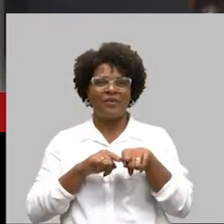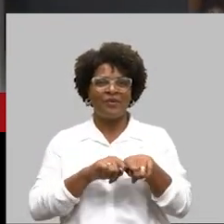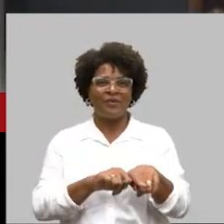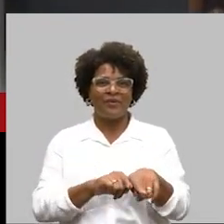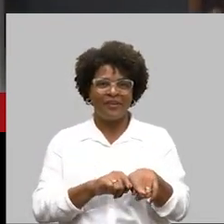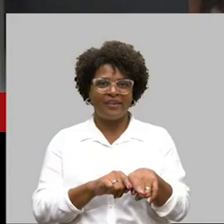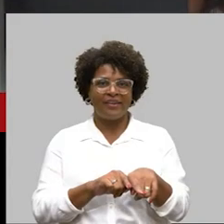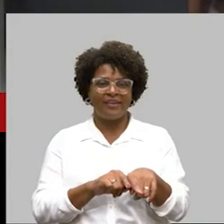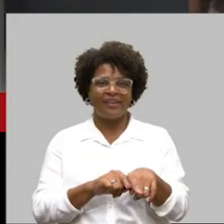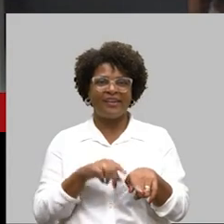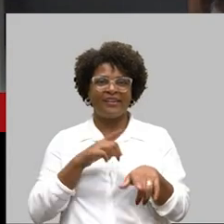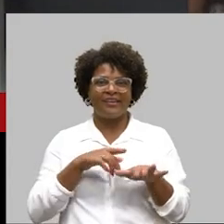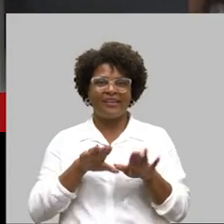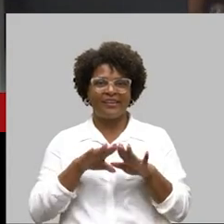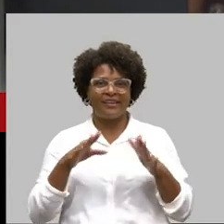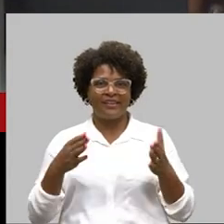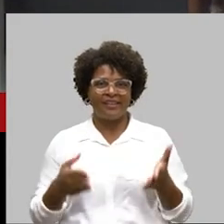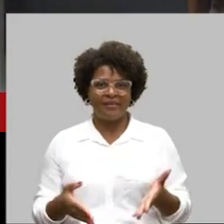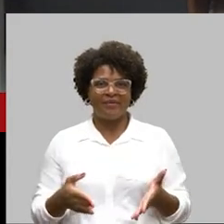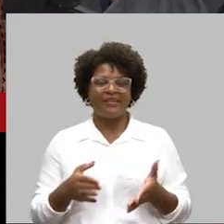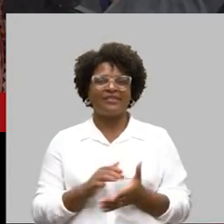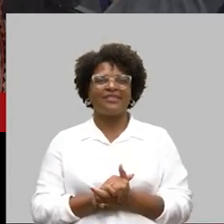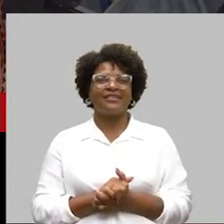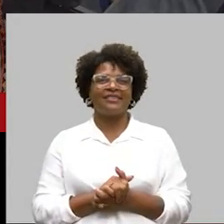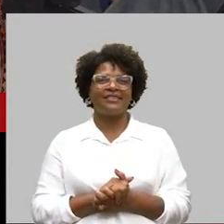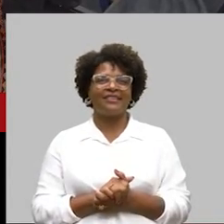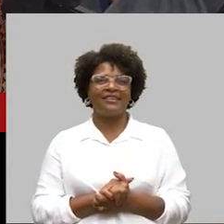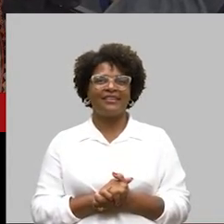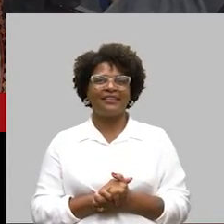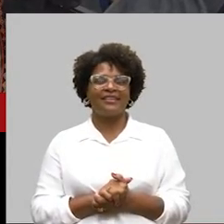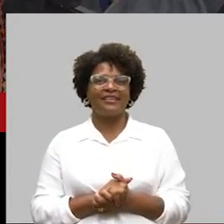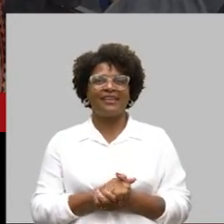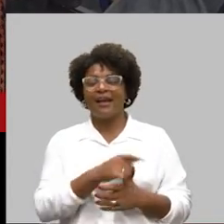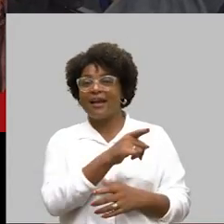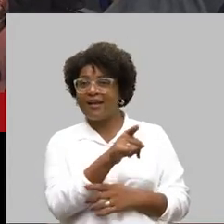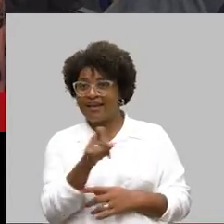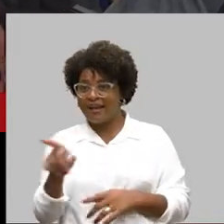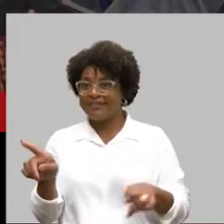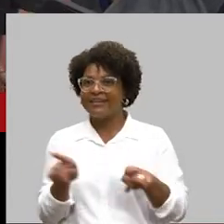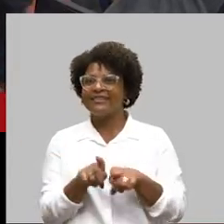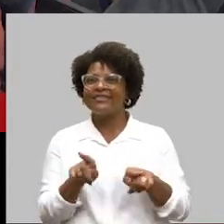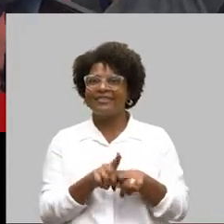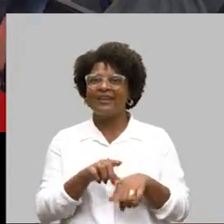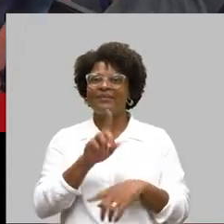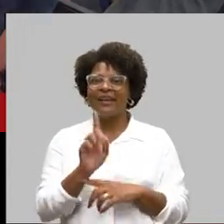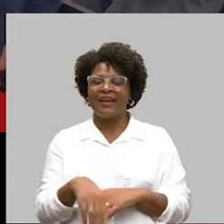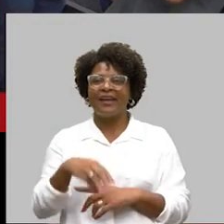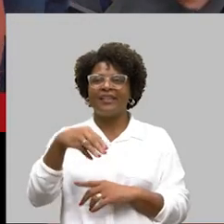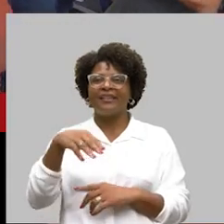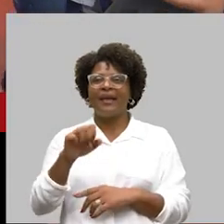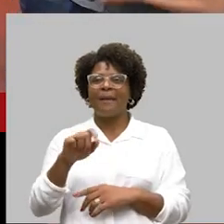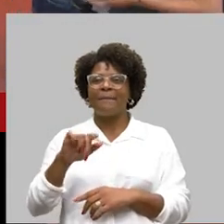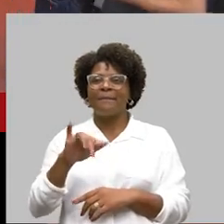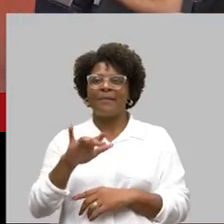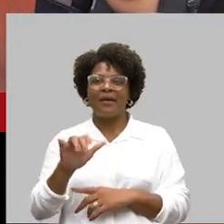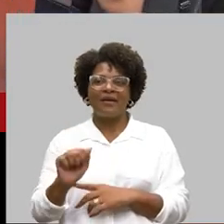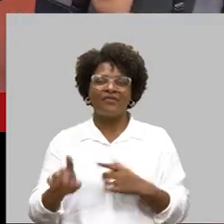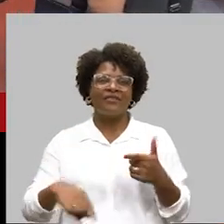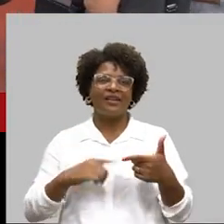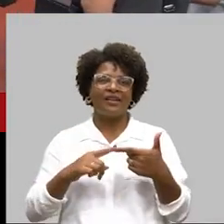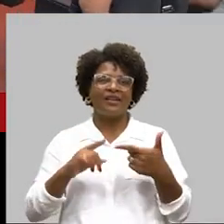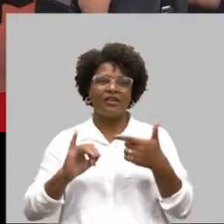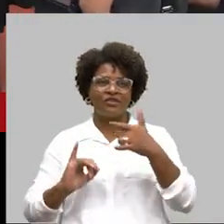mesa bem extensas toda direção também da mefa os institutos federais